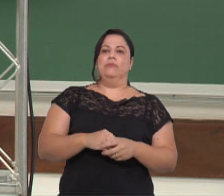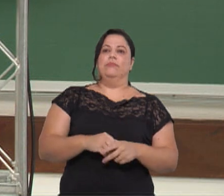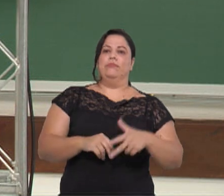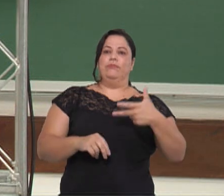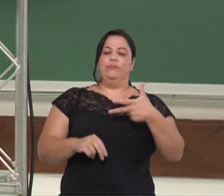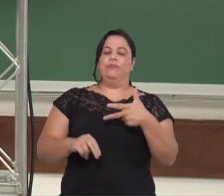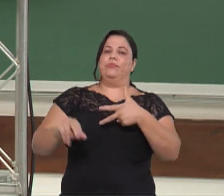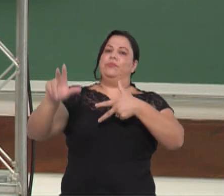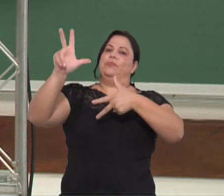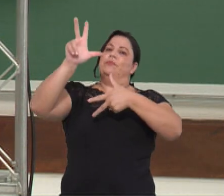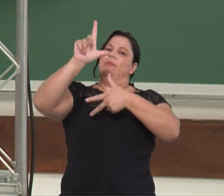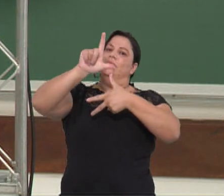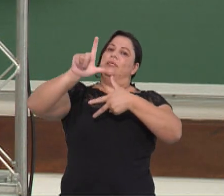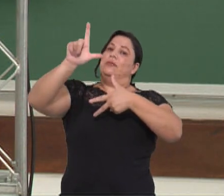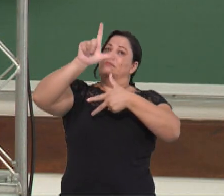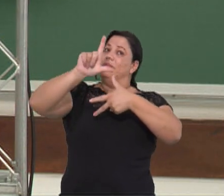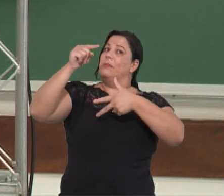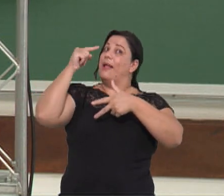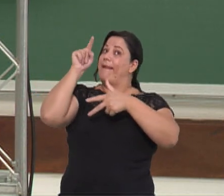Bom,